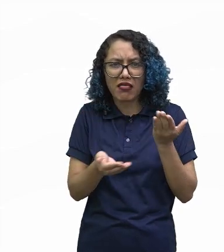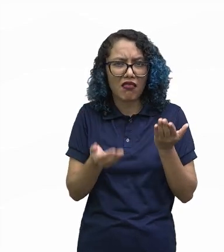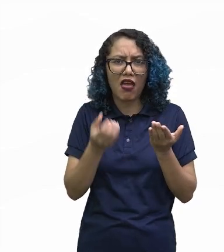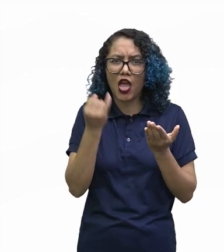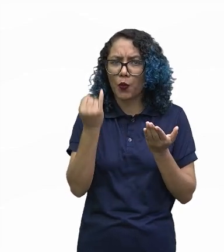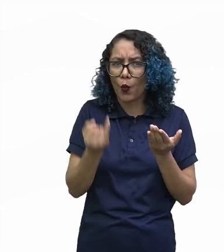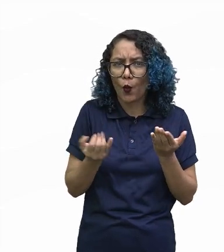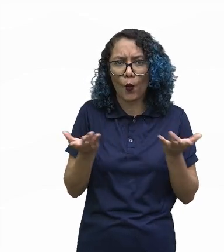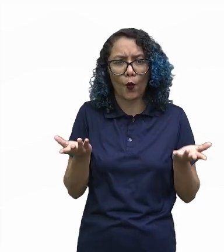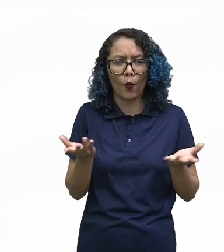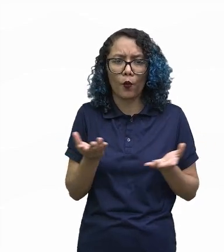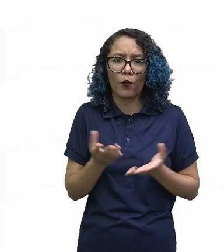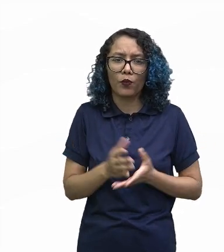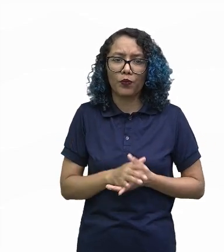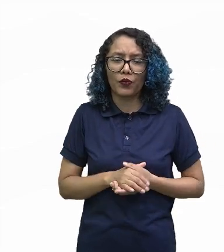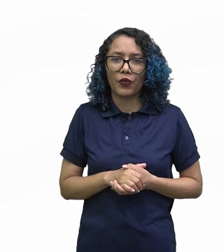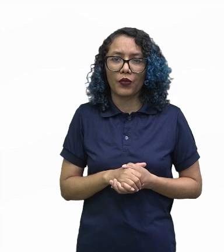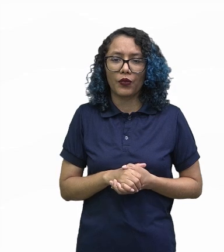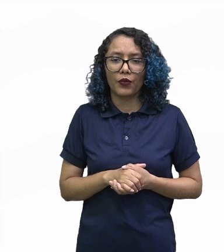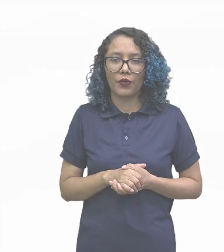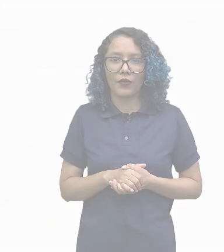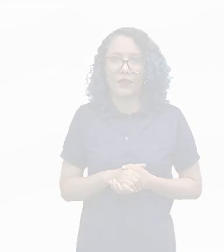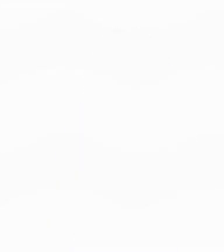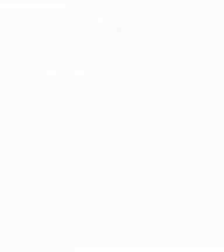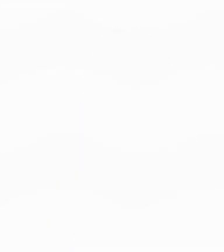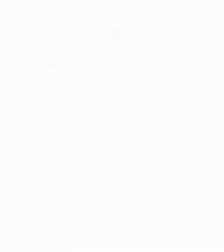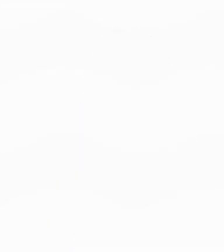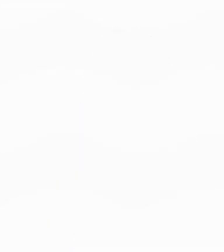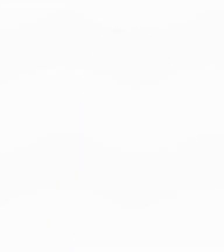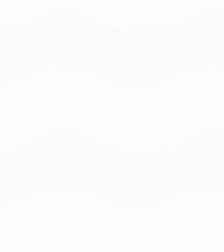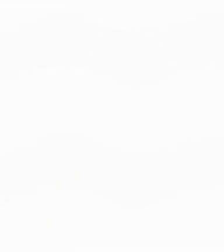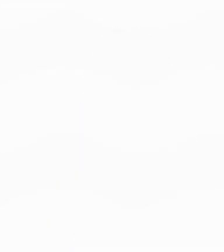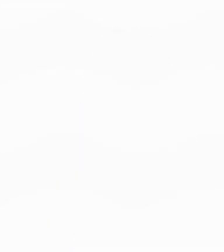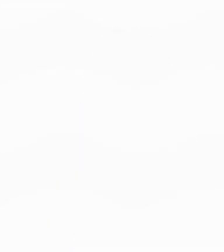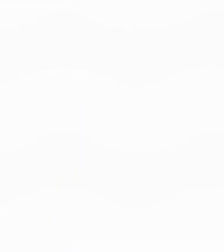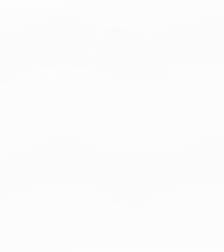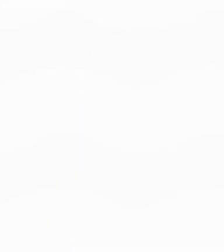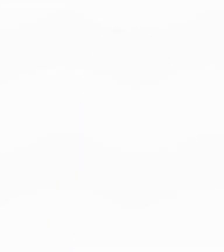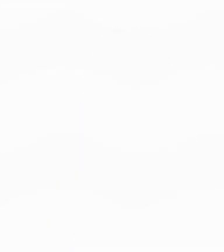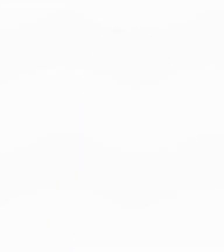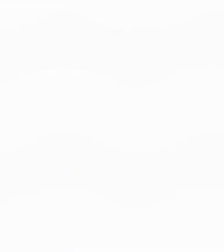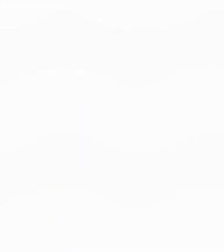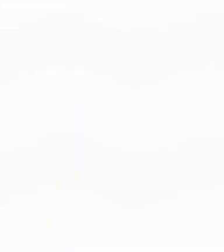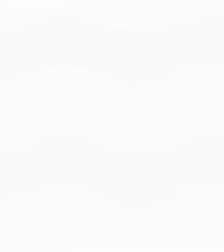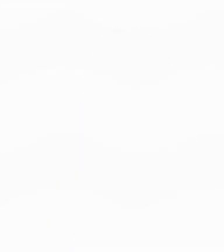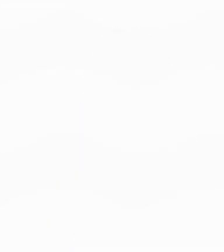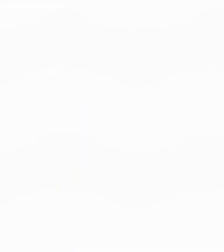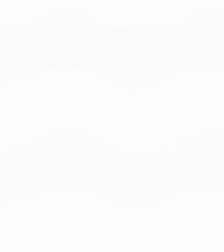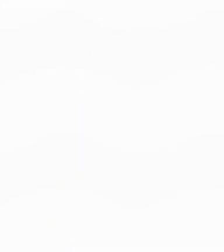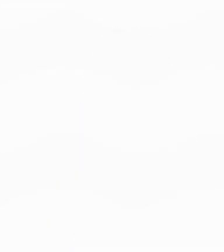muito, né? Está concordando com a